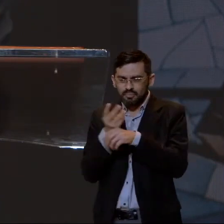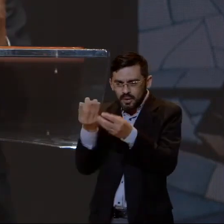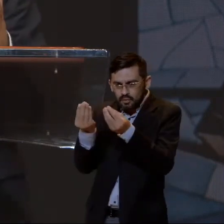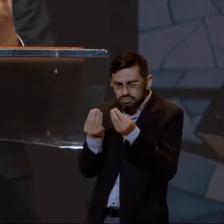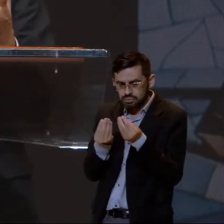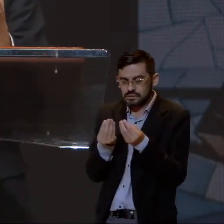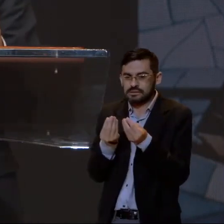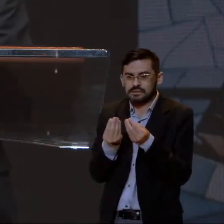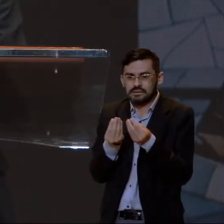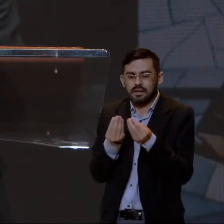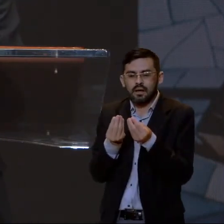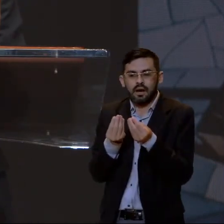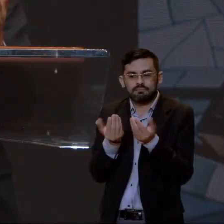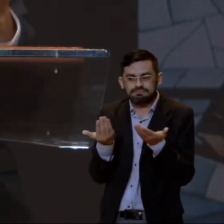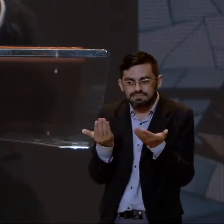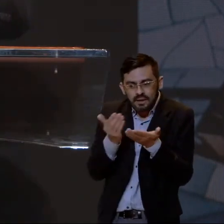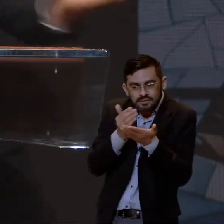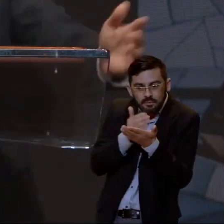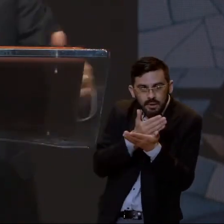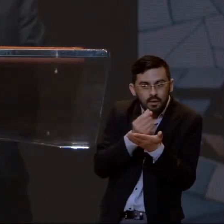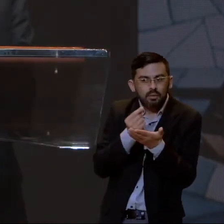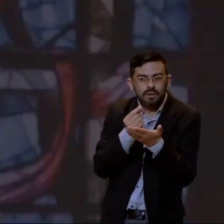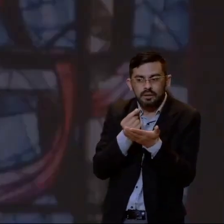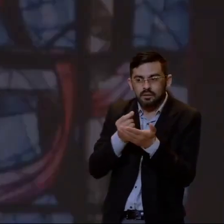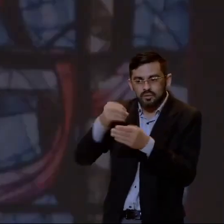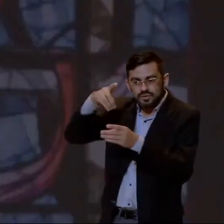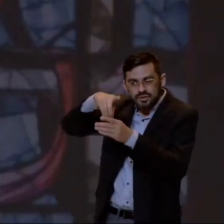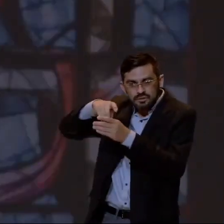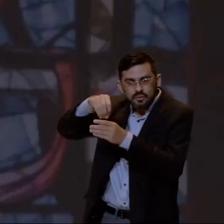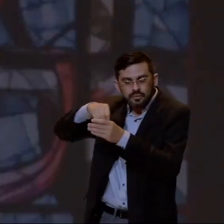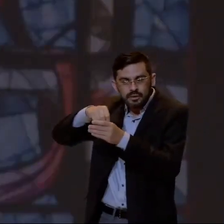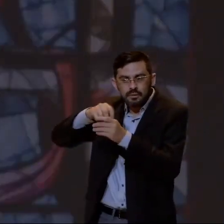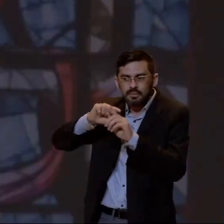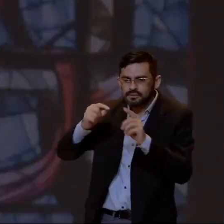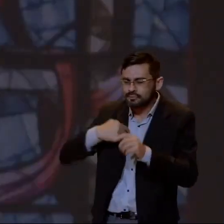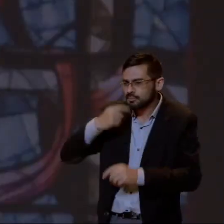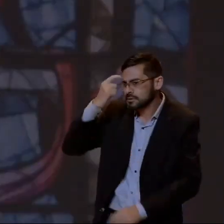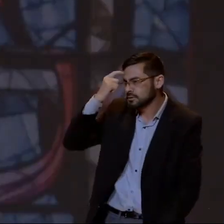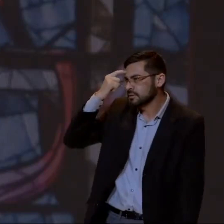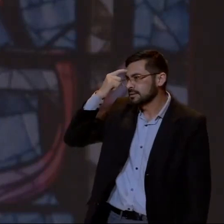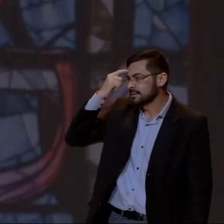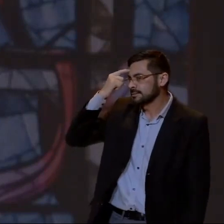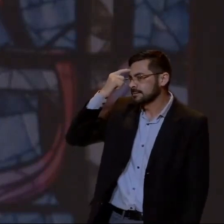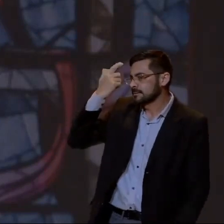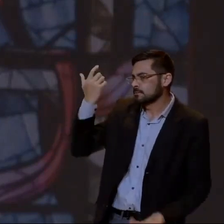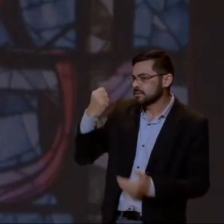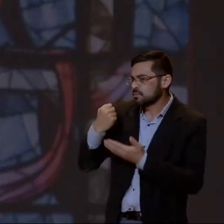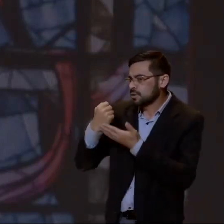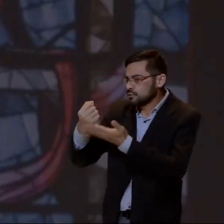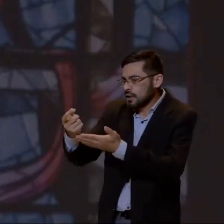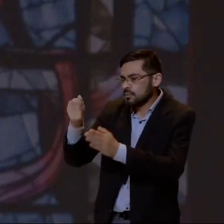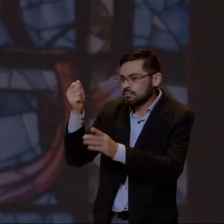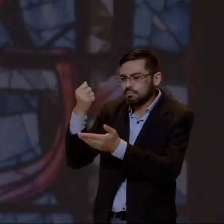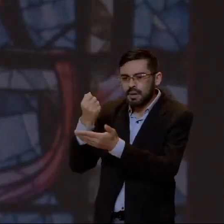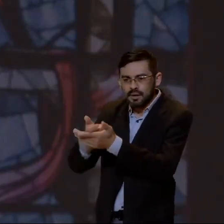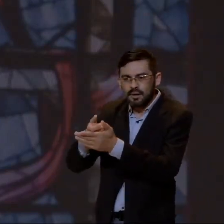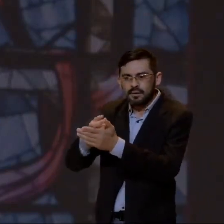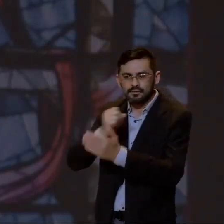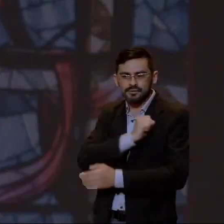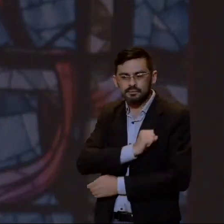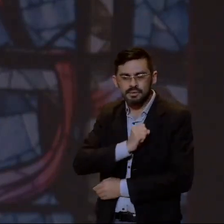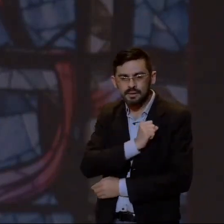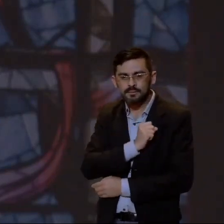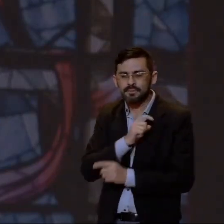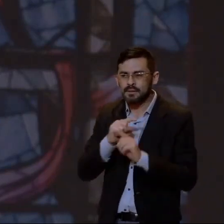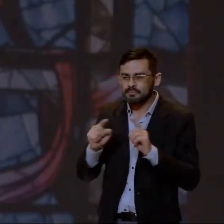esse recurso é para ajudar na faculdade do meu filho, mas eu creio que o Senhor é capaz de me dar. Então